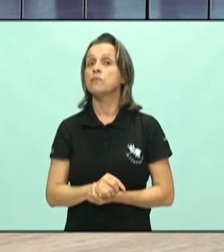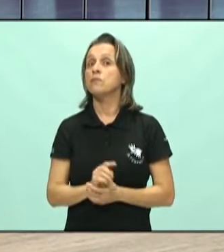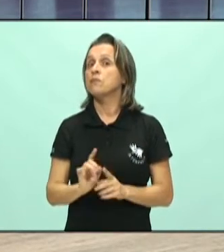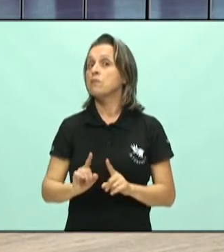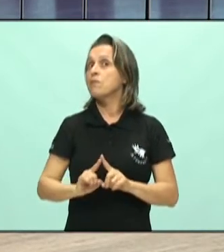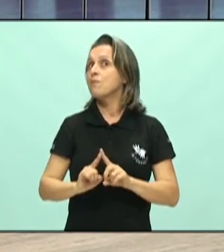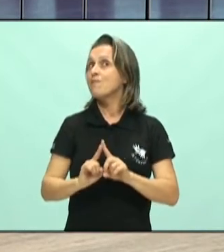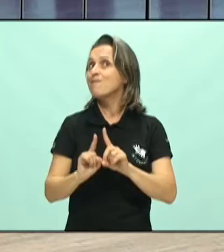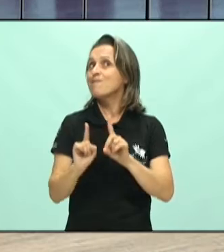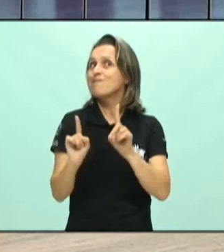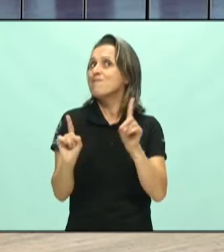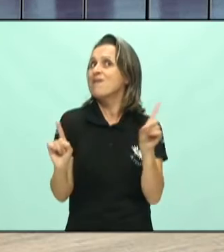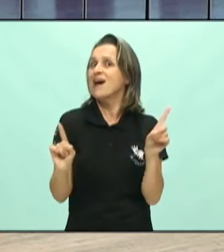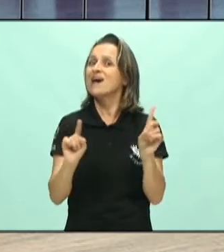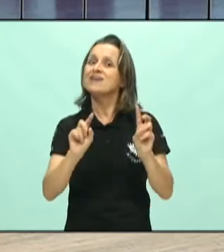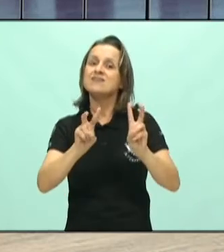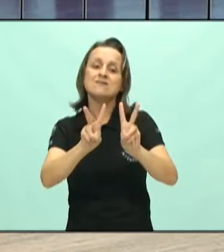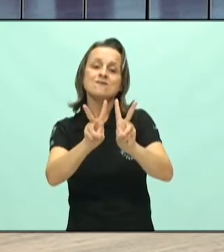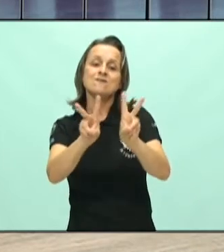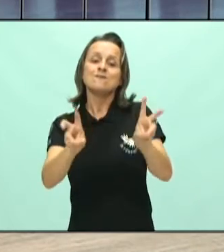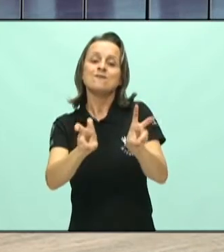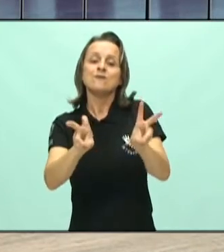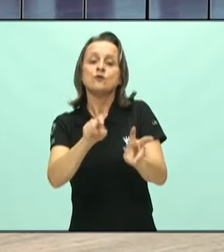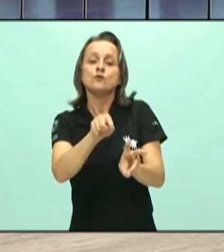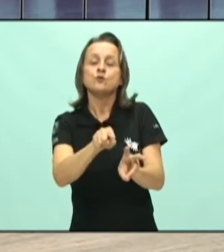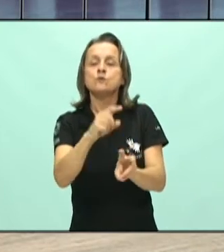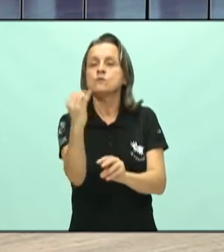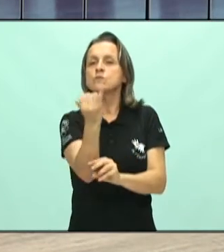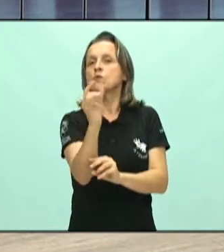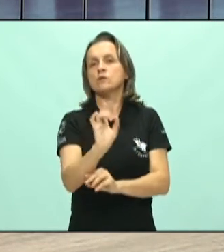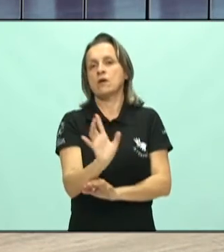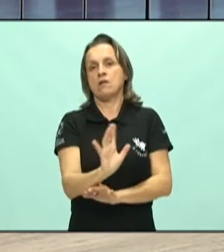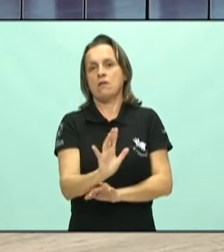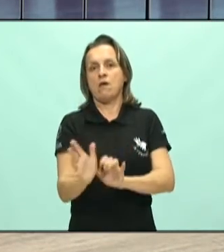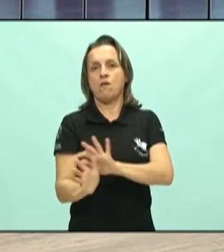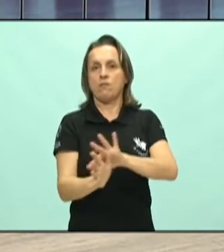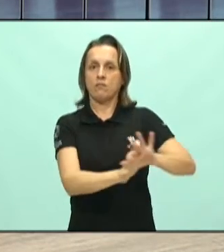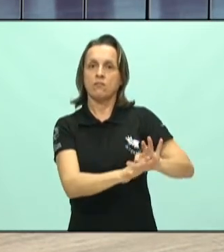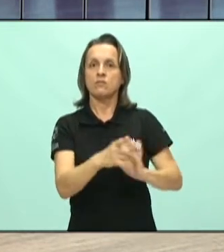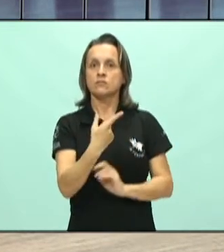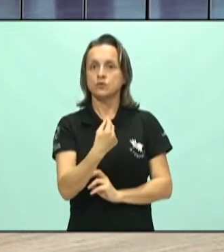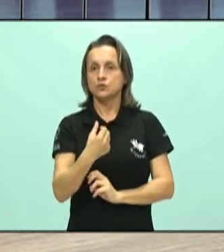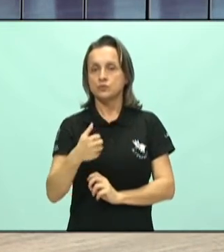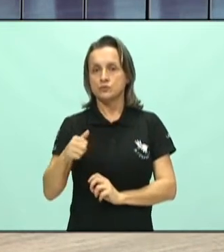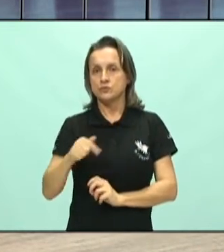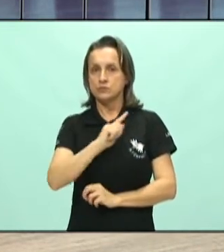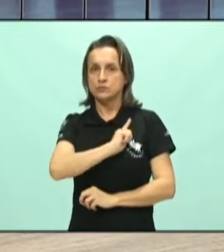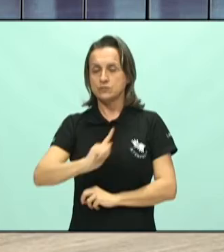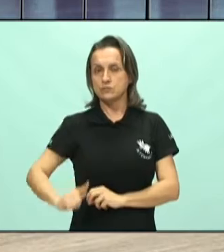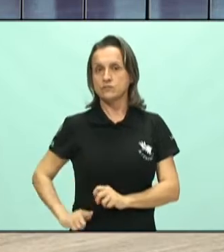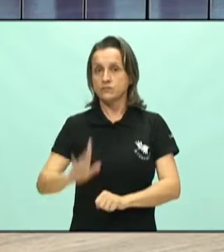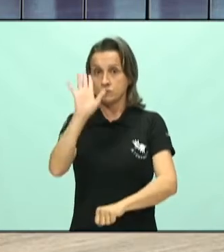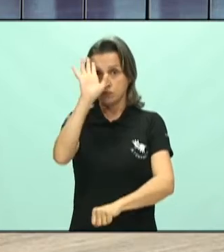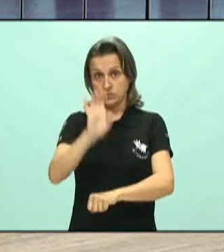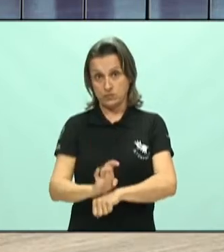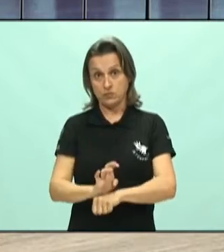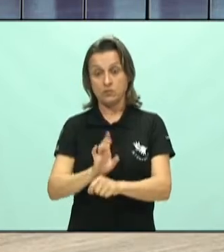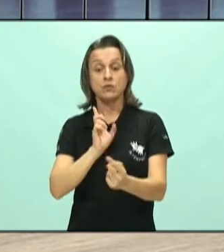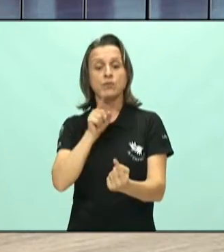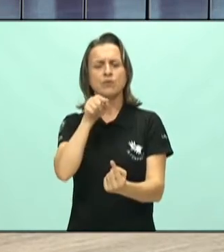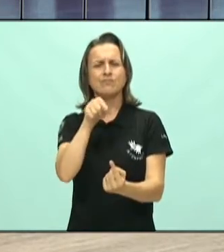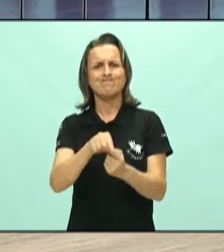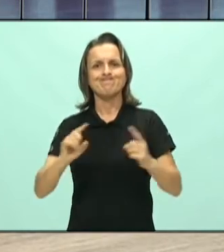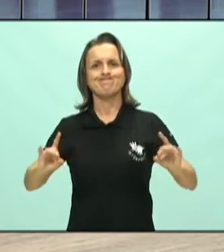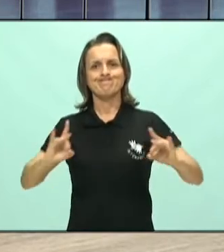nós estamos discutindo. Por quê? Em 2017, o governo estadual, com a intenção de acabar com a